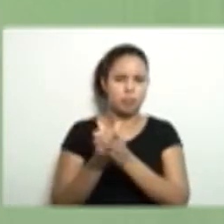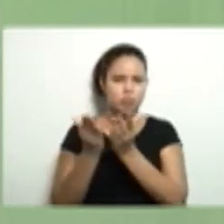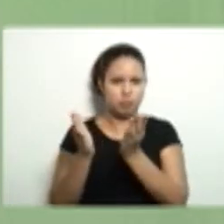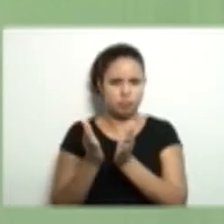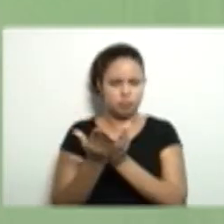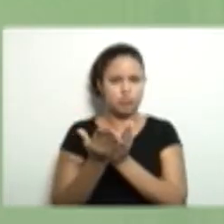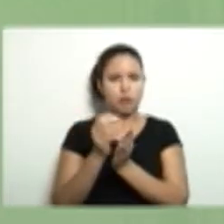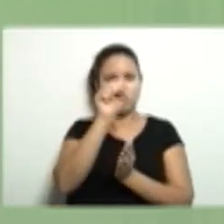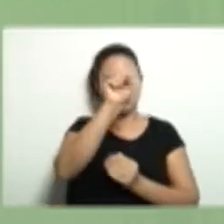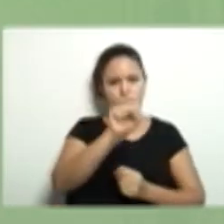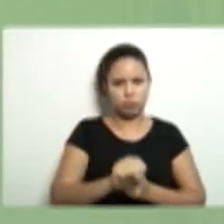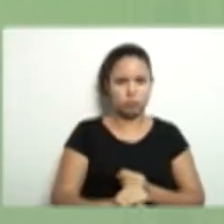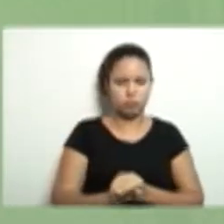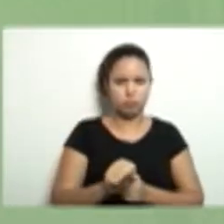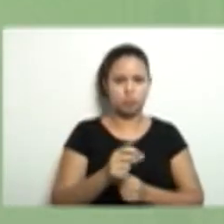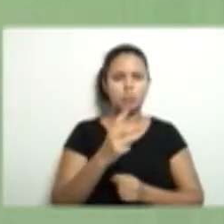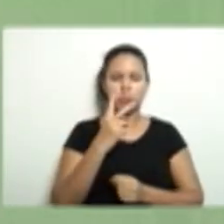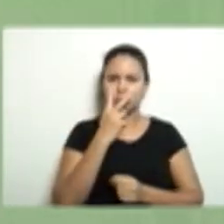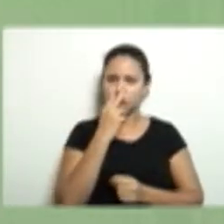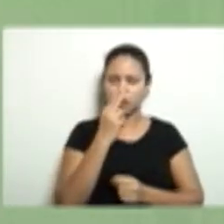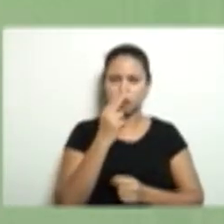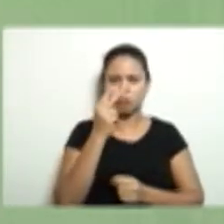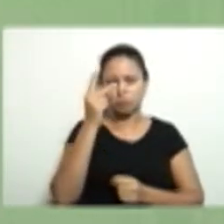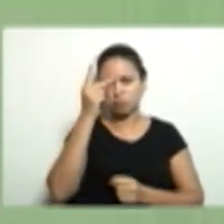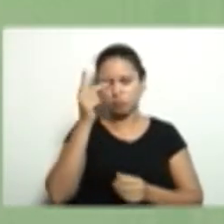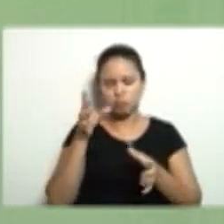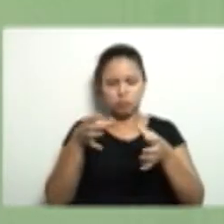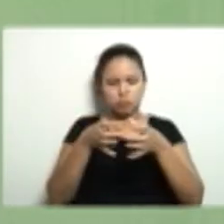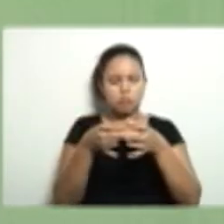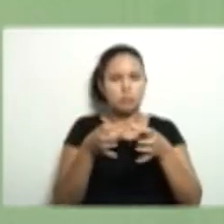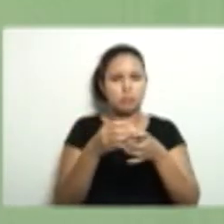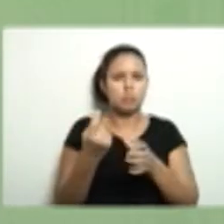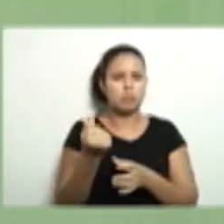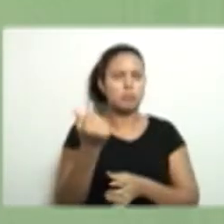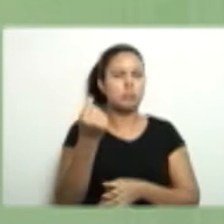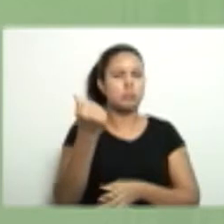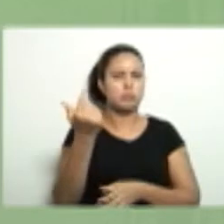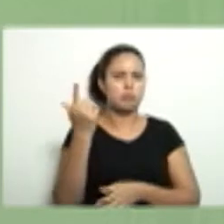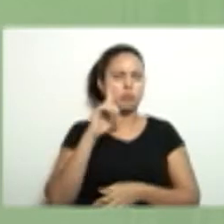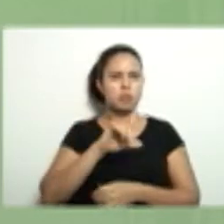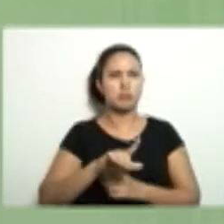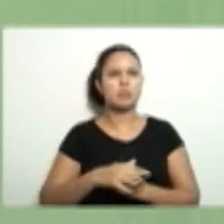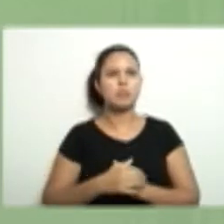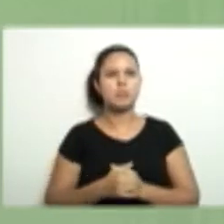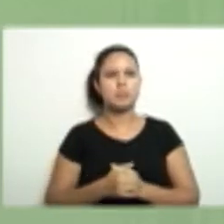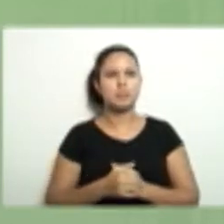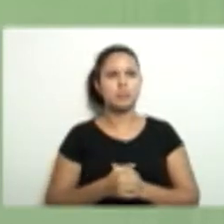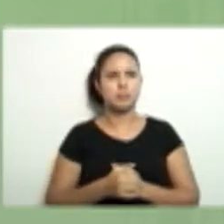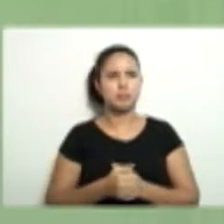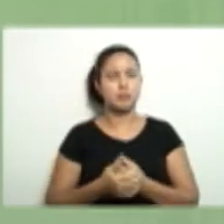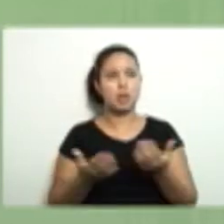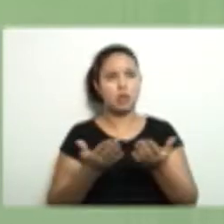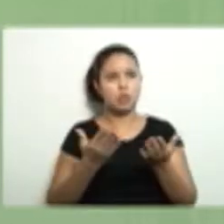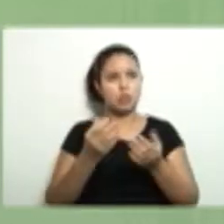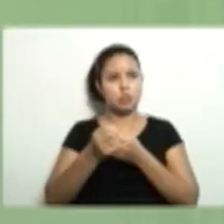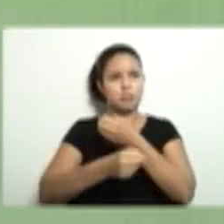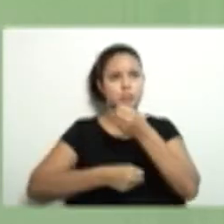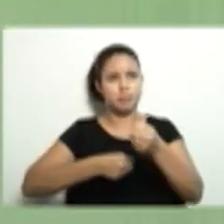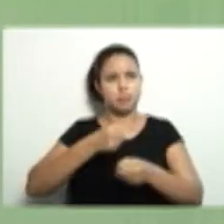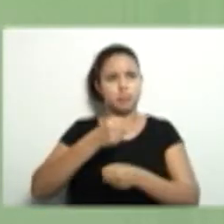vai culminar, a gente tem um terceiro mapa, de 2010. É o mapa mais atual que nós